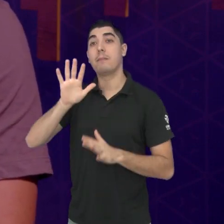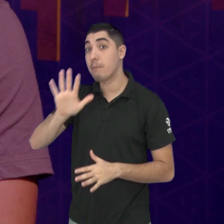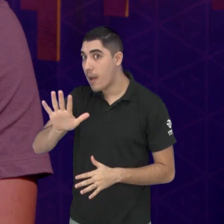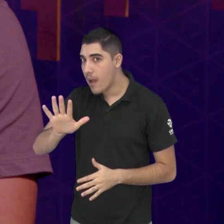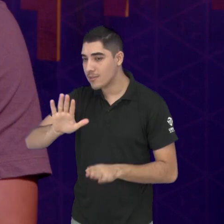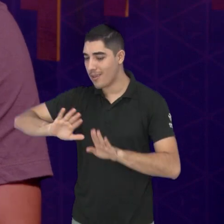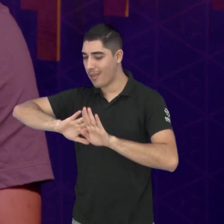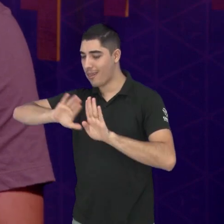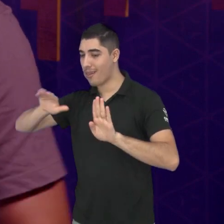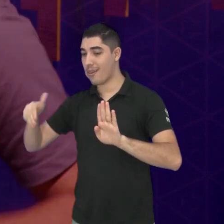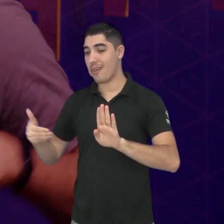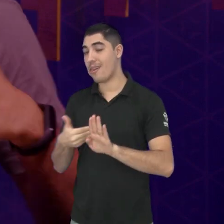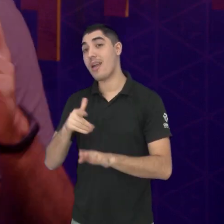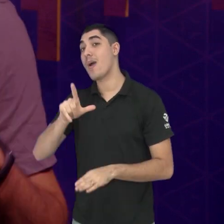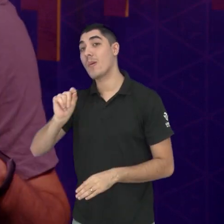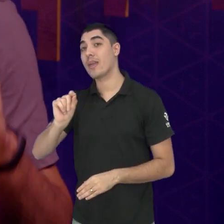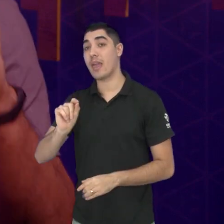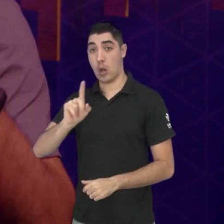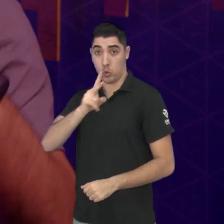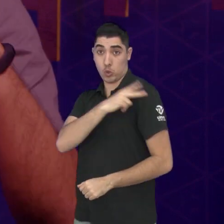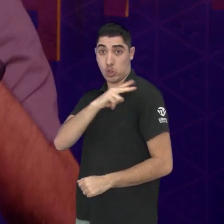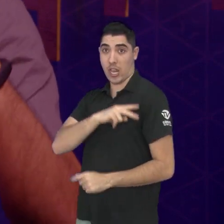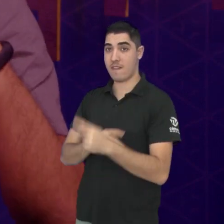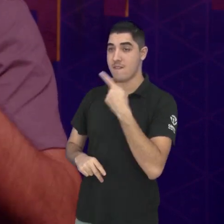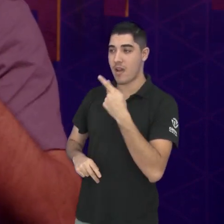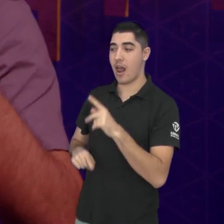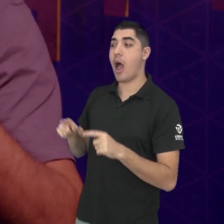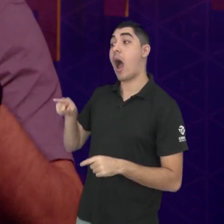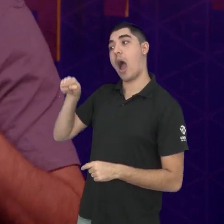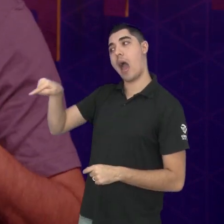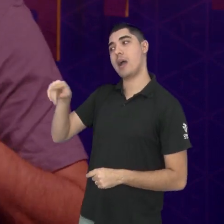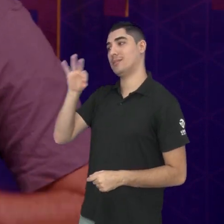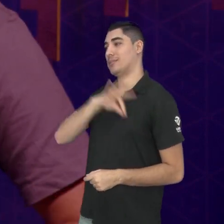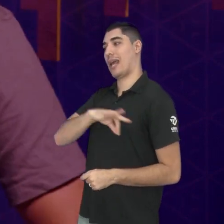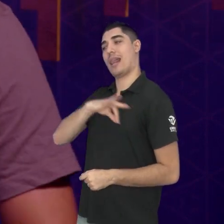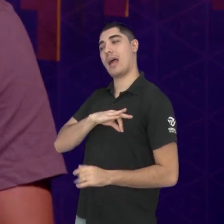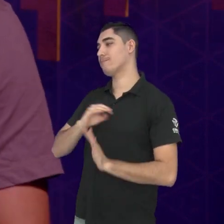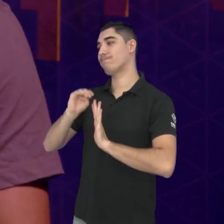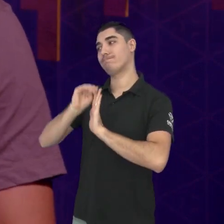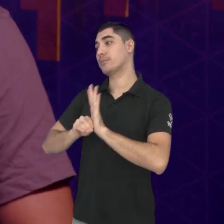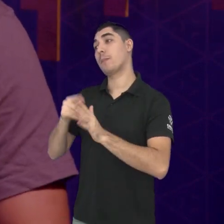que na verdade isso vai ser descontado do salário dele.